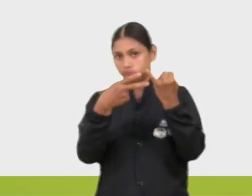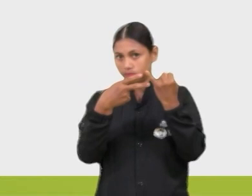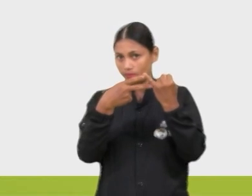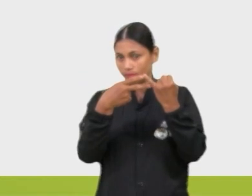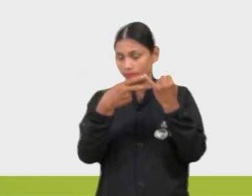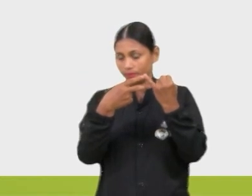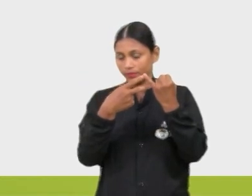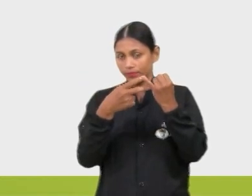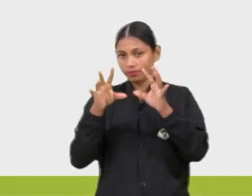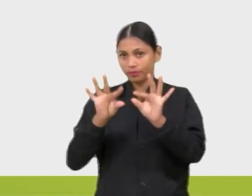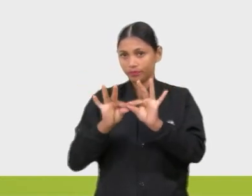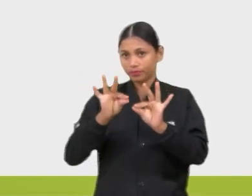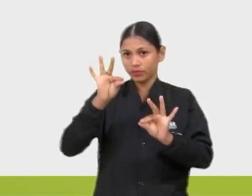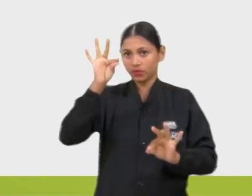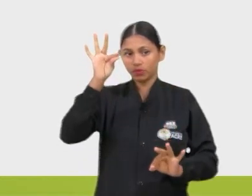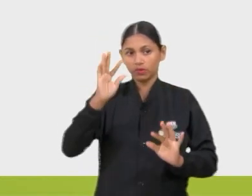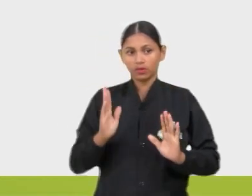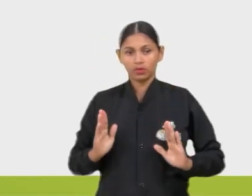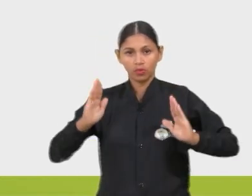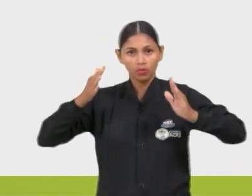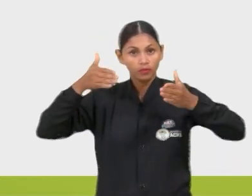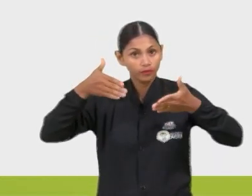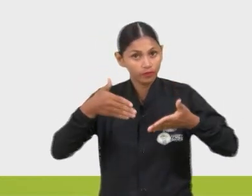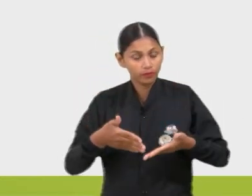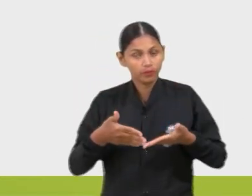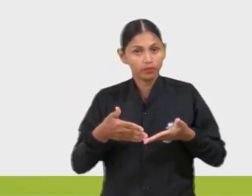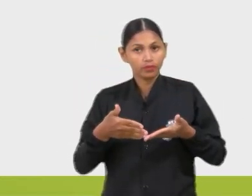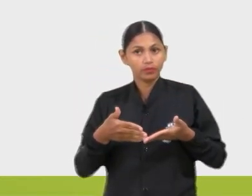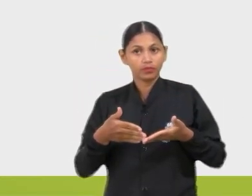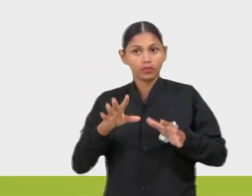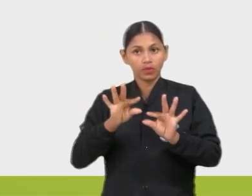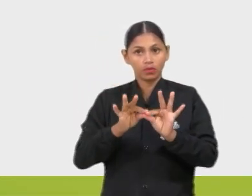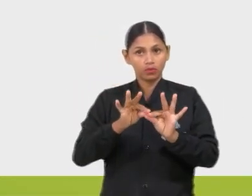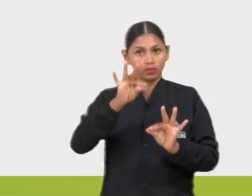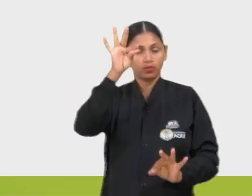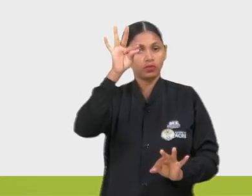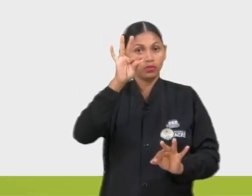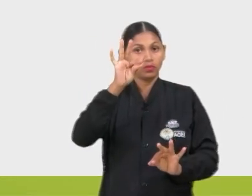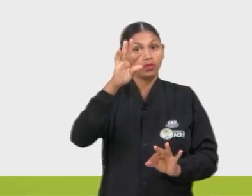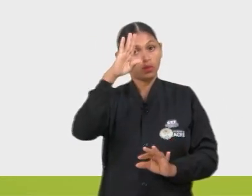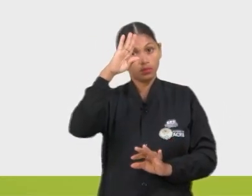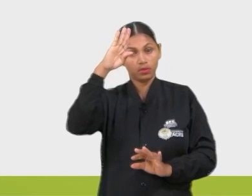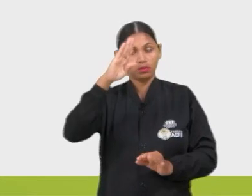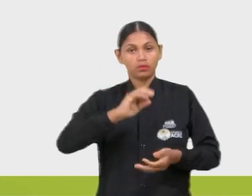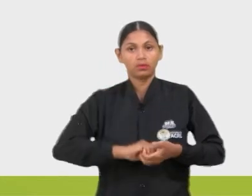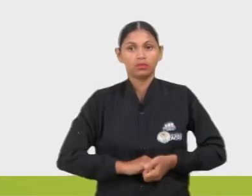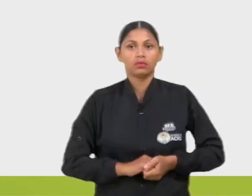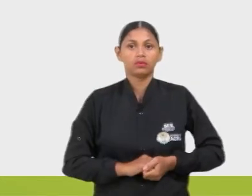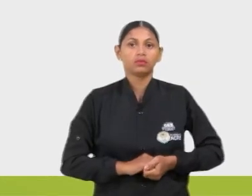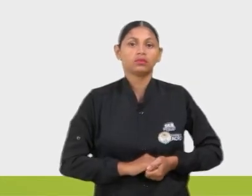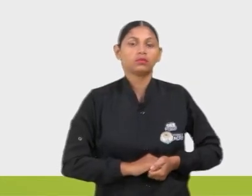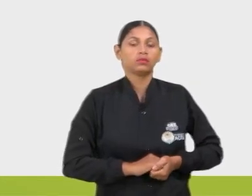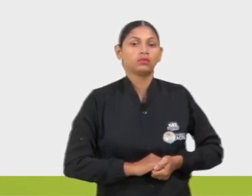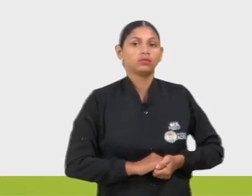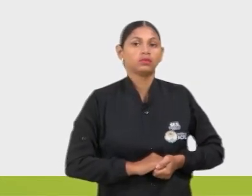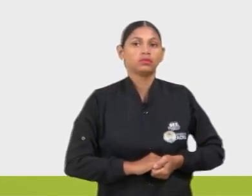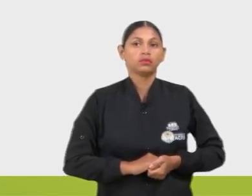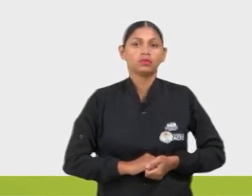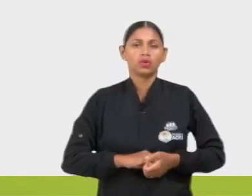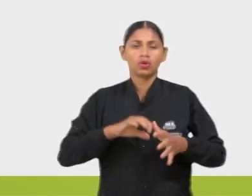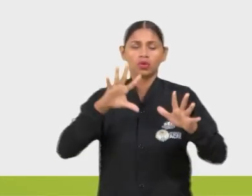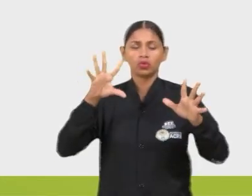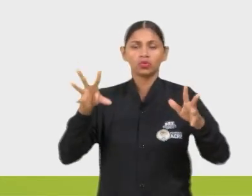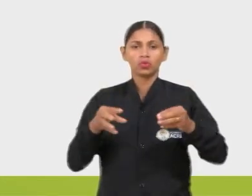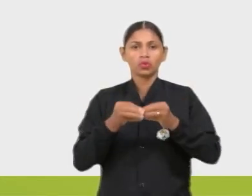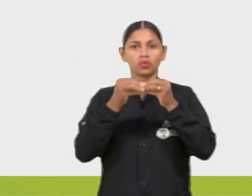A altura do vértice é o centro, que é essa daqui, ó. Essa altura aqui, ó. Tá bom? Tá sempre no centro da pirâmide. Ok, pessoal? Resumão de